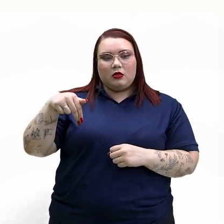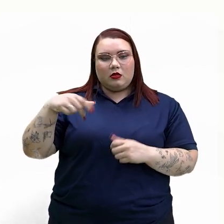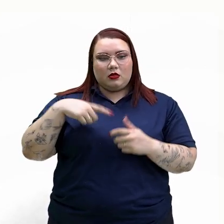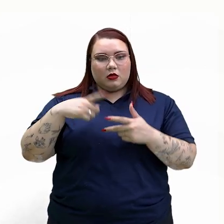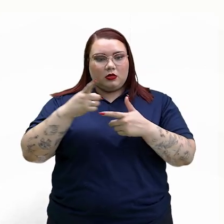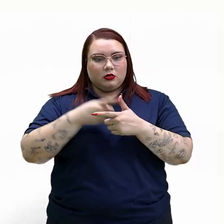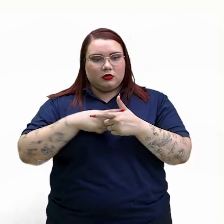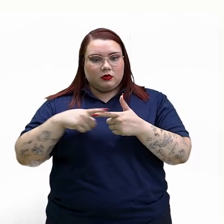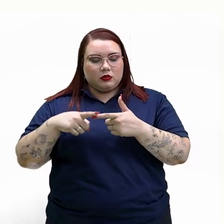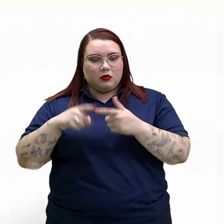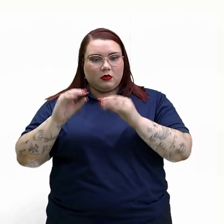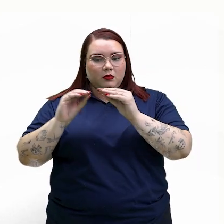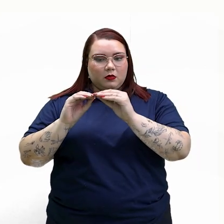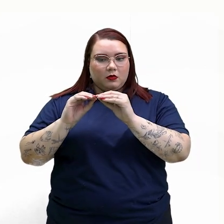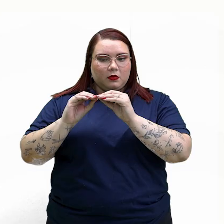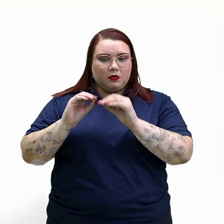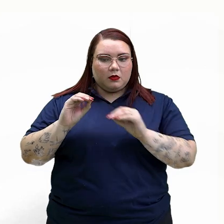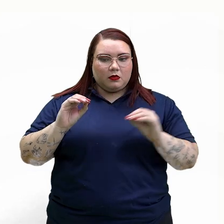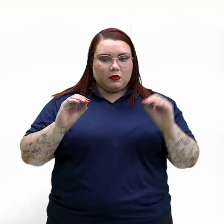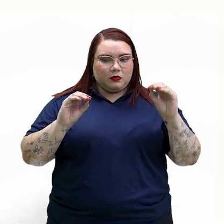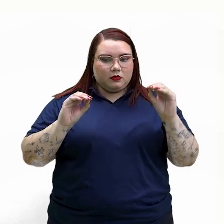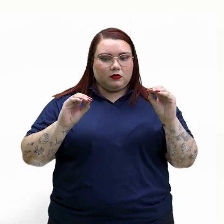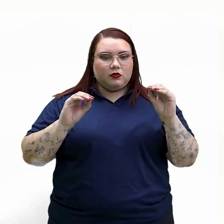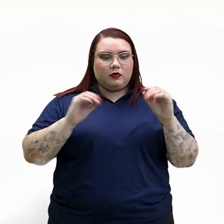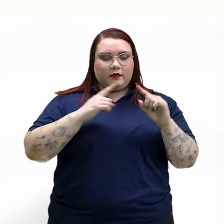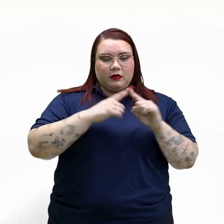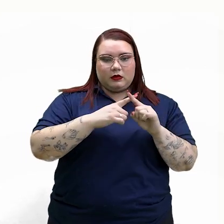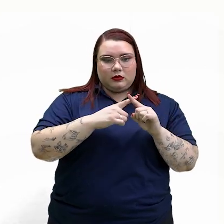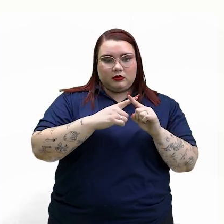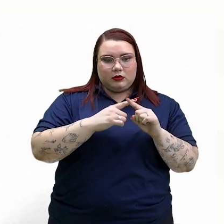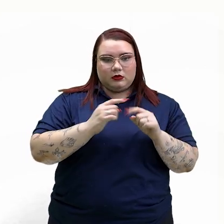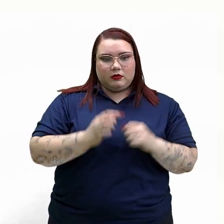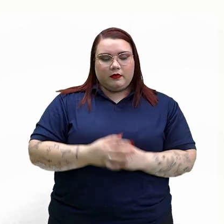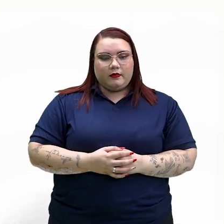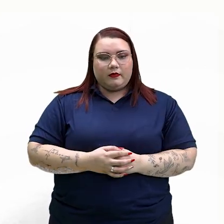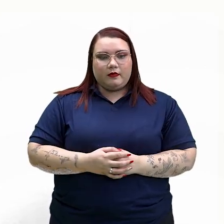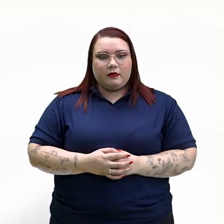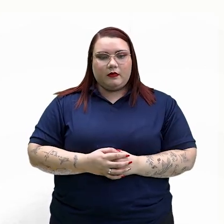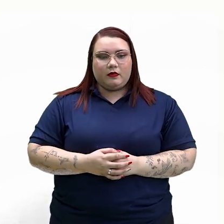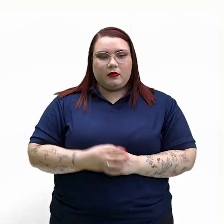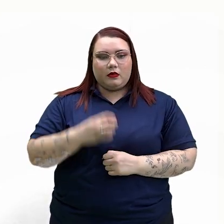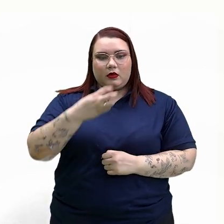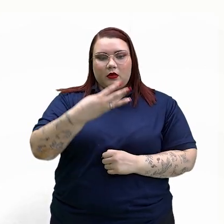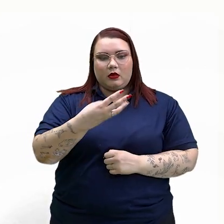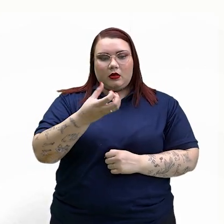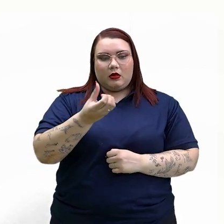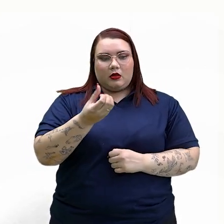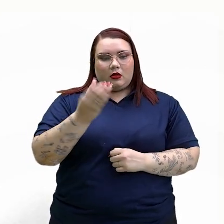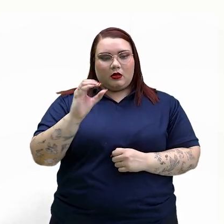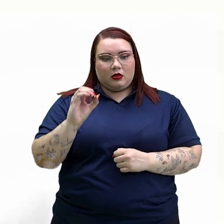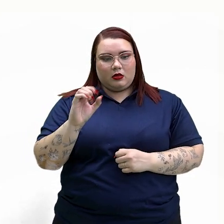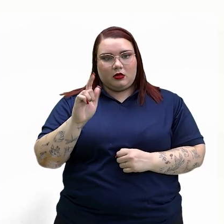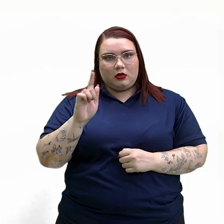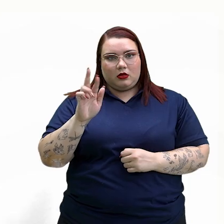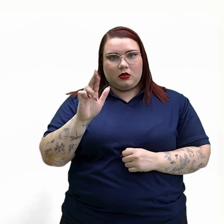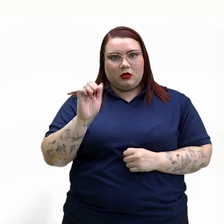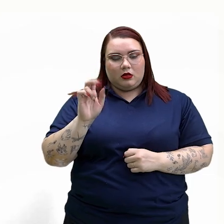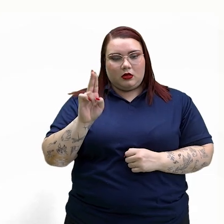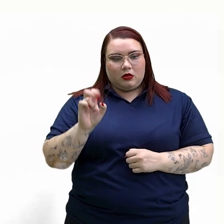ele é um número positivo, e passar para o outro lado multiplicando. Então, nós vamos ficar com 360